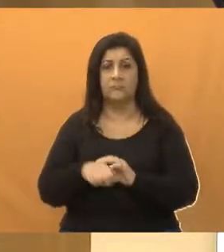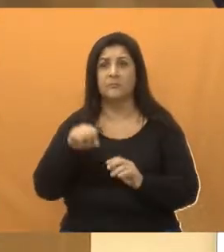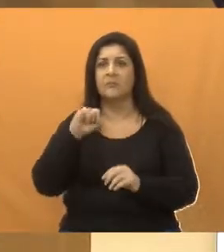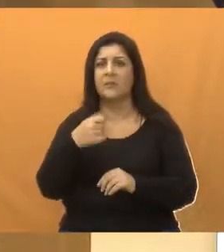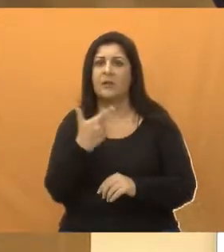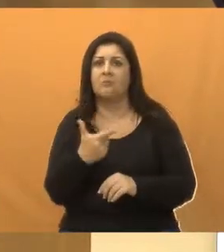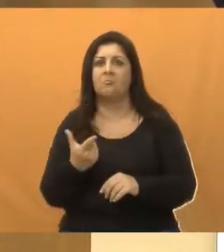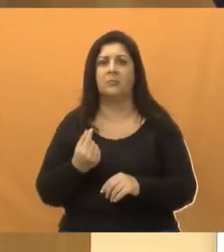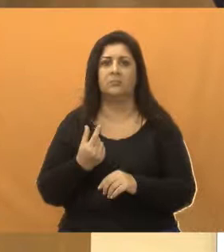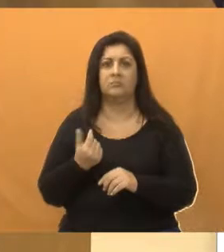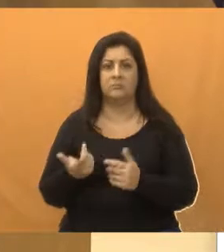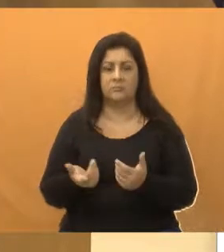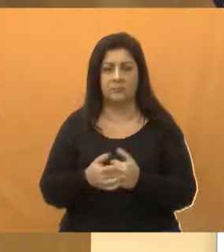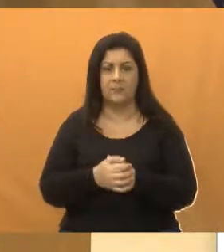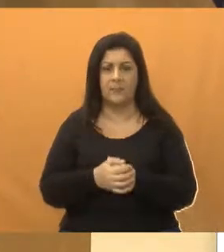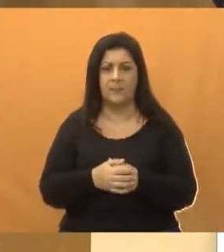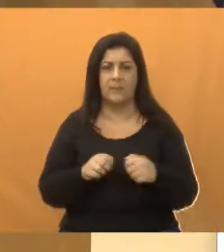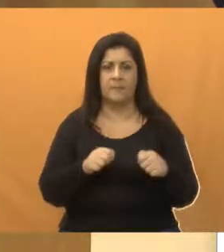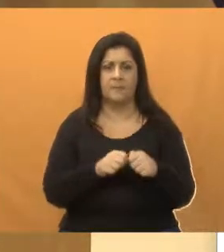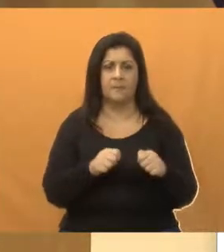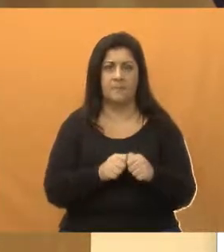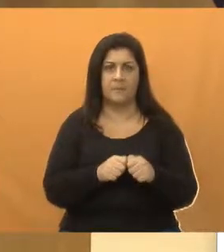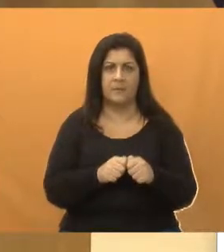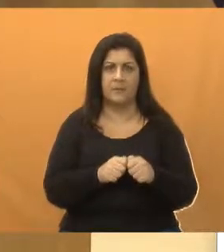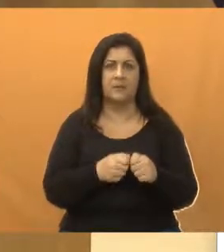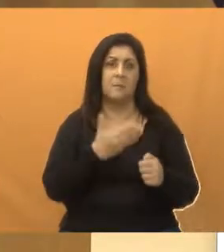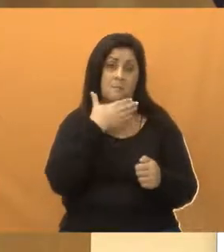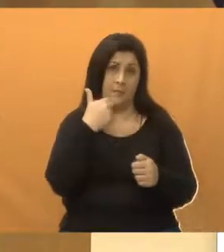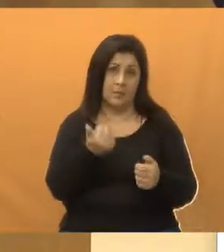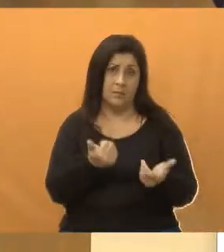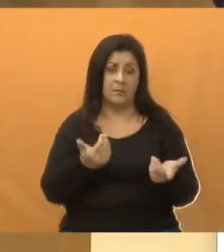tiver dinheiro para você fazer os investimentos,